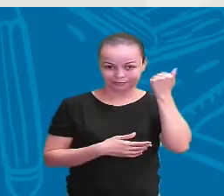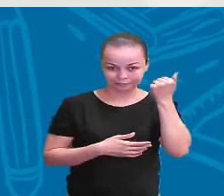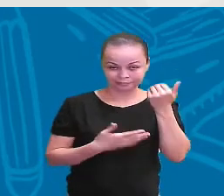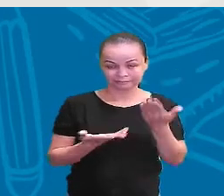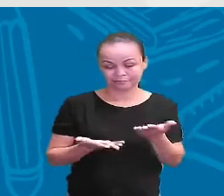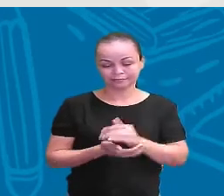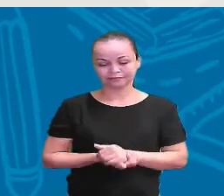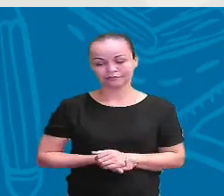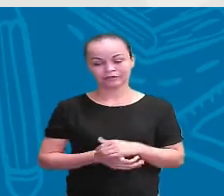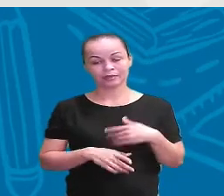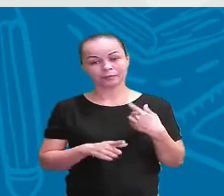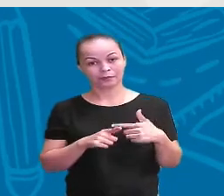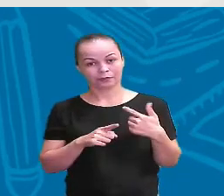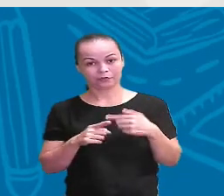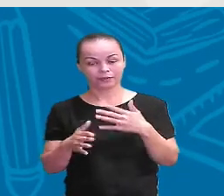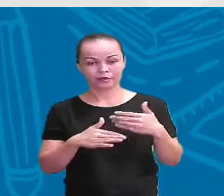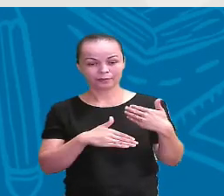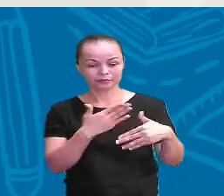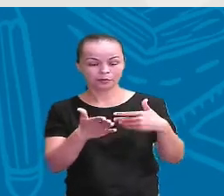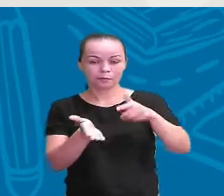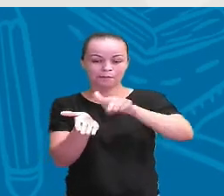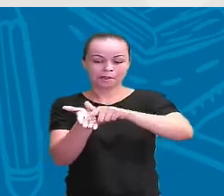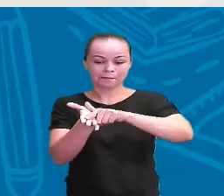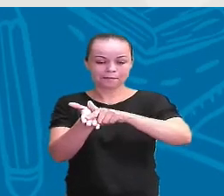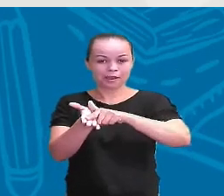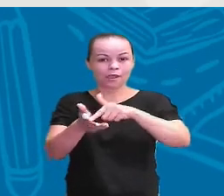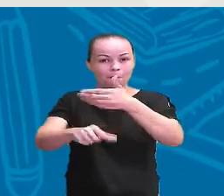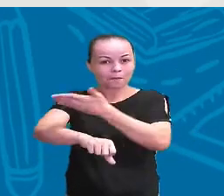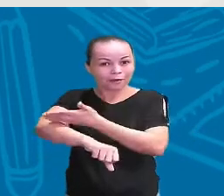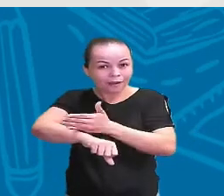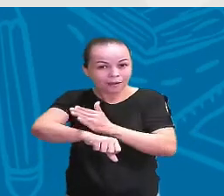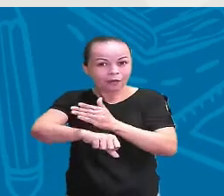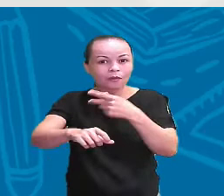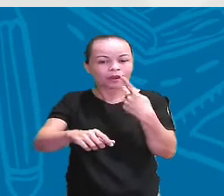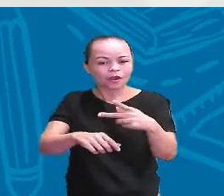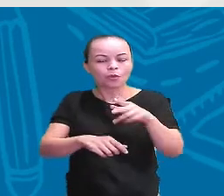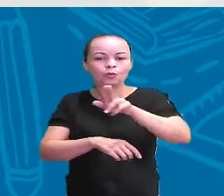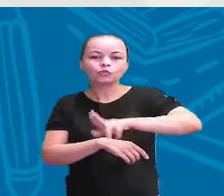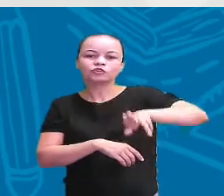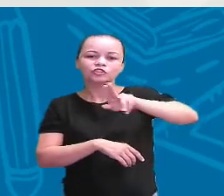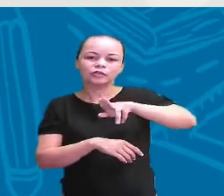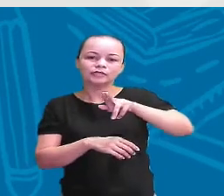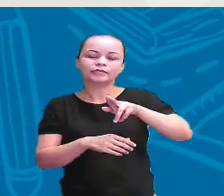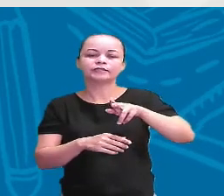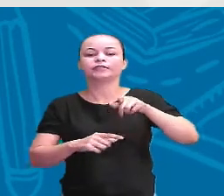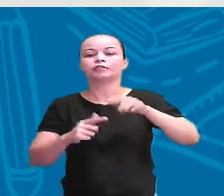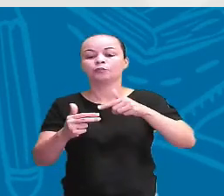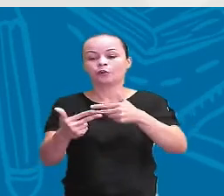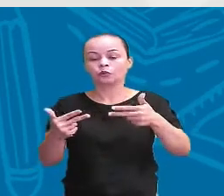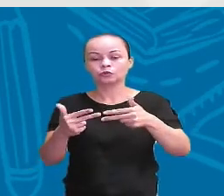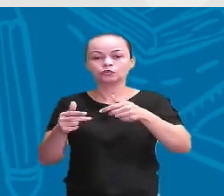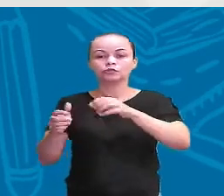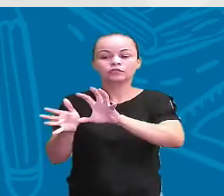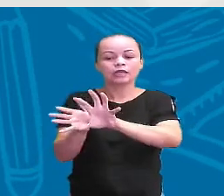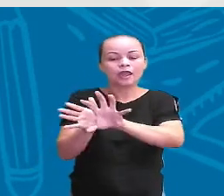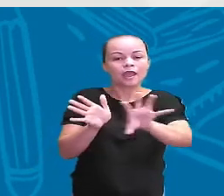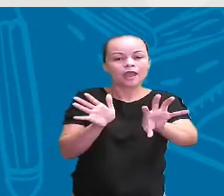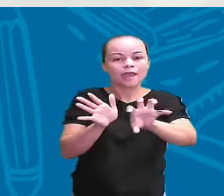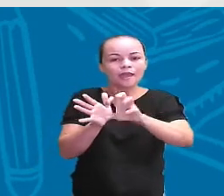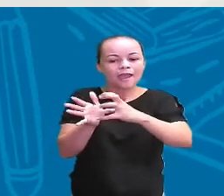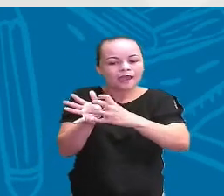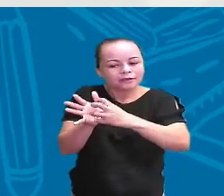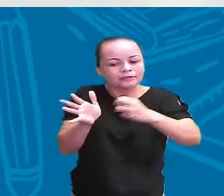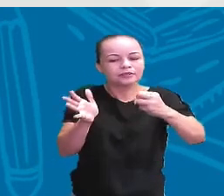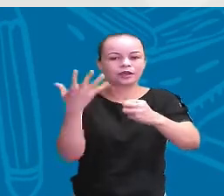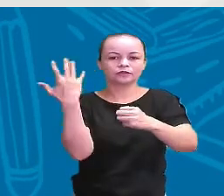porque para se produzir um papel branquinho daquele, se utiliza, né, de um produto que é retirado das